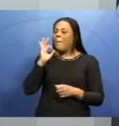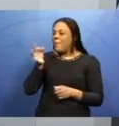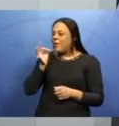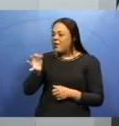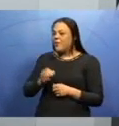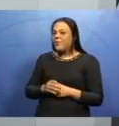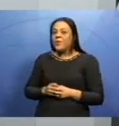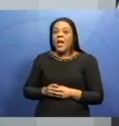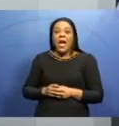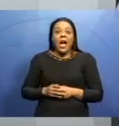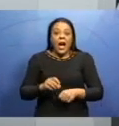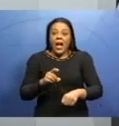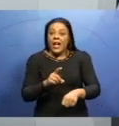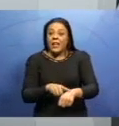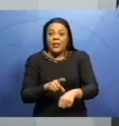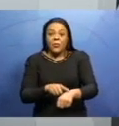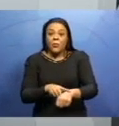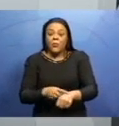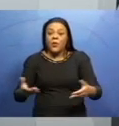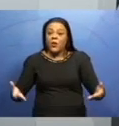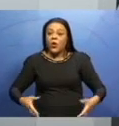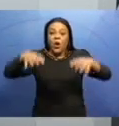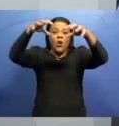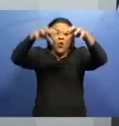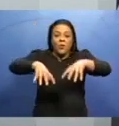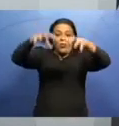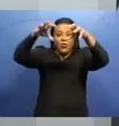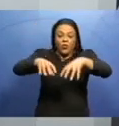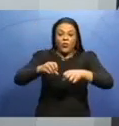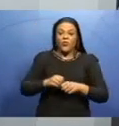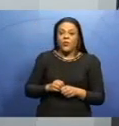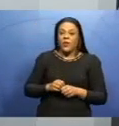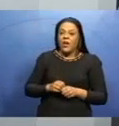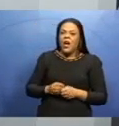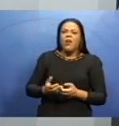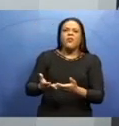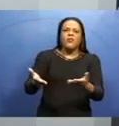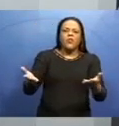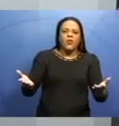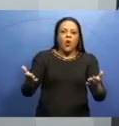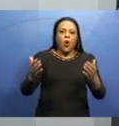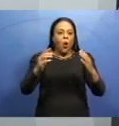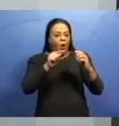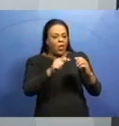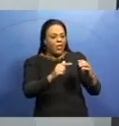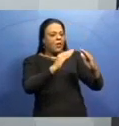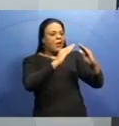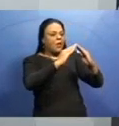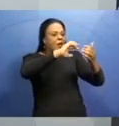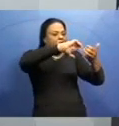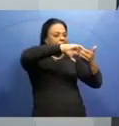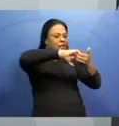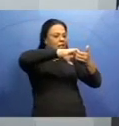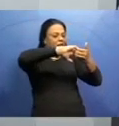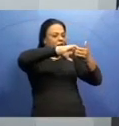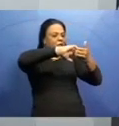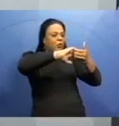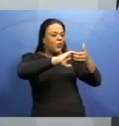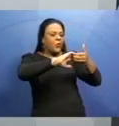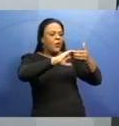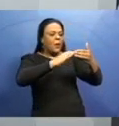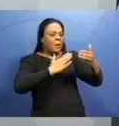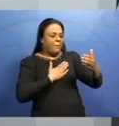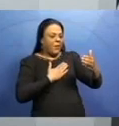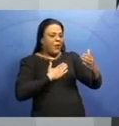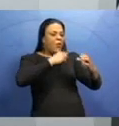momento, começou a chover. Viram? O telhado do meu galinheiro está pingando. Isto